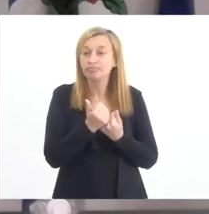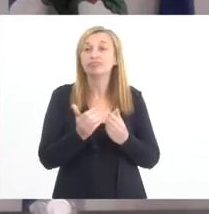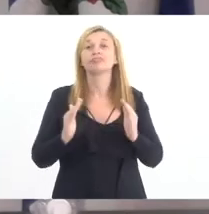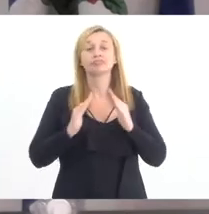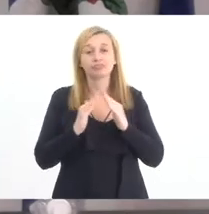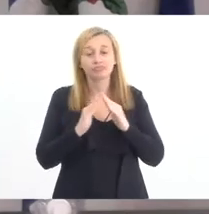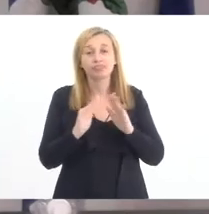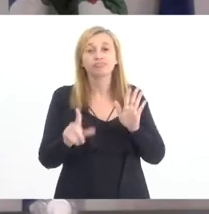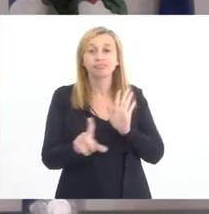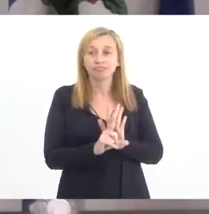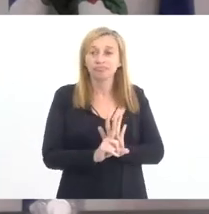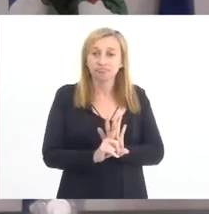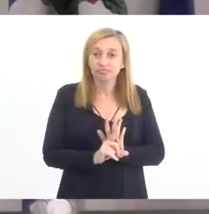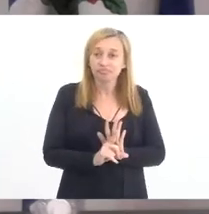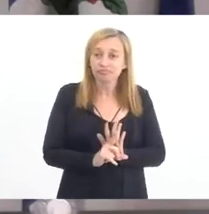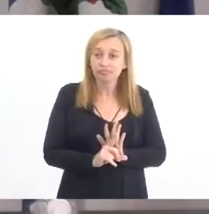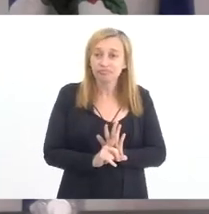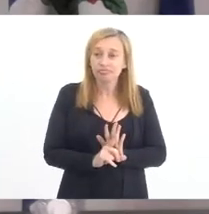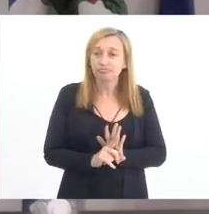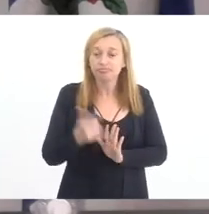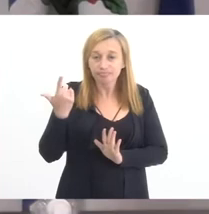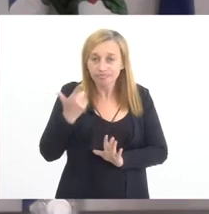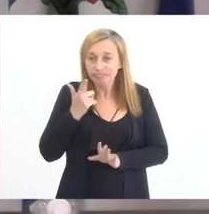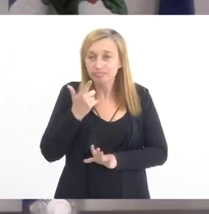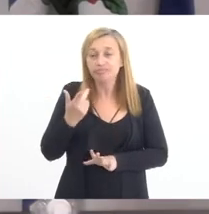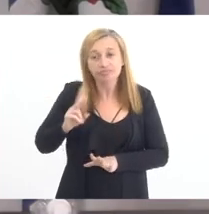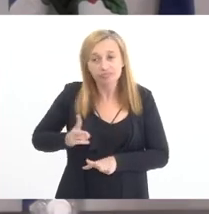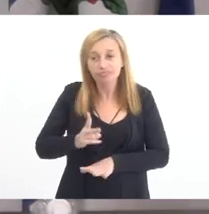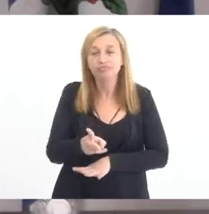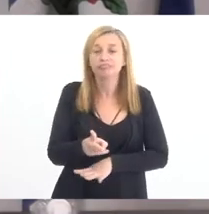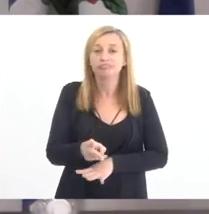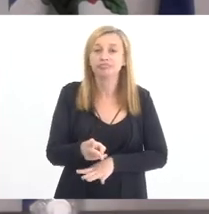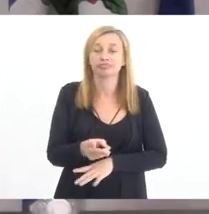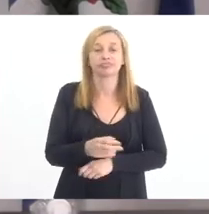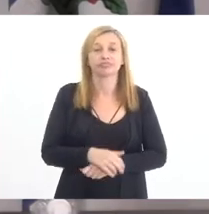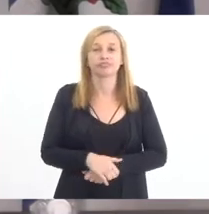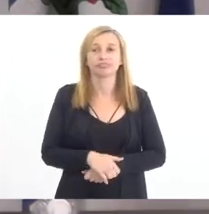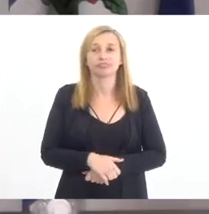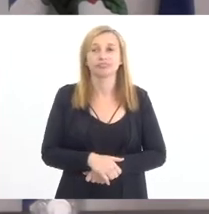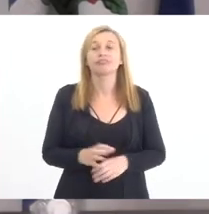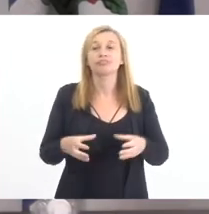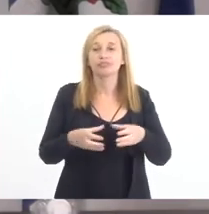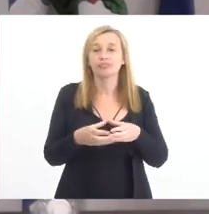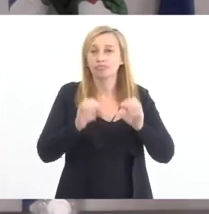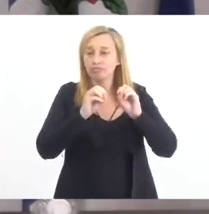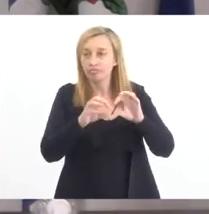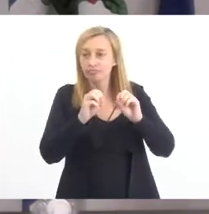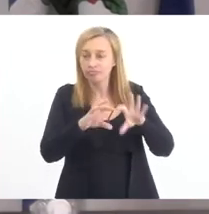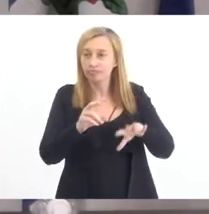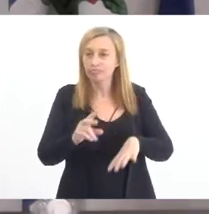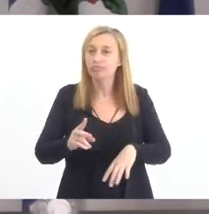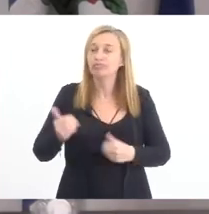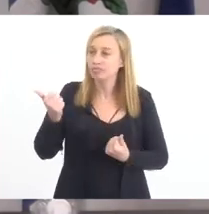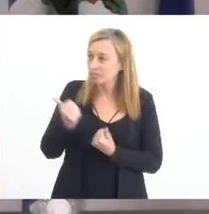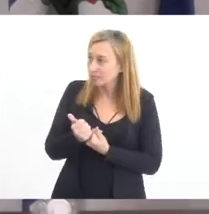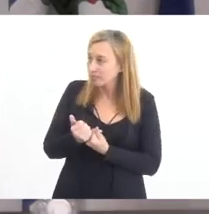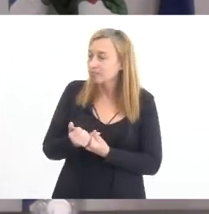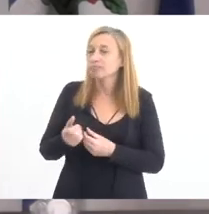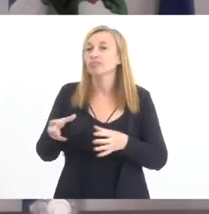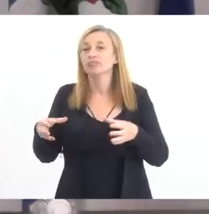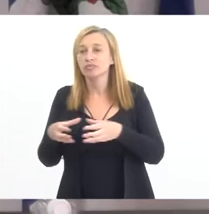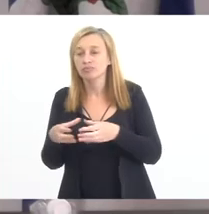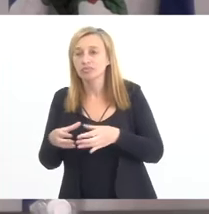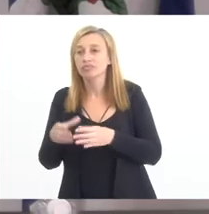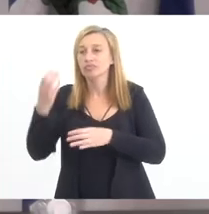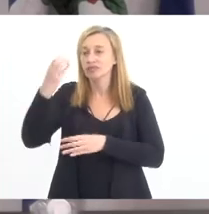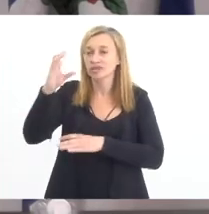Casa Legislativa, para que isso continue e permaneça. A Comissão de Educação, continuaremos contando com apoio, a Comissão de Ciência e